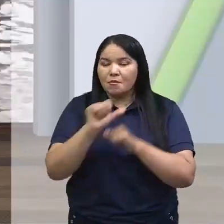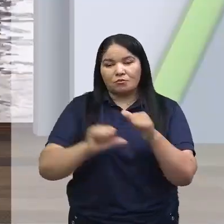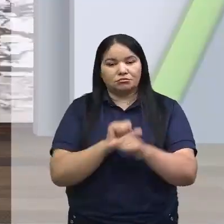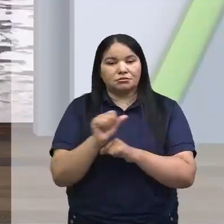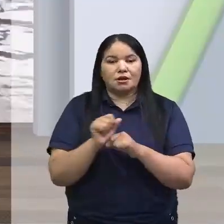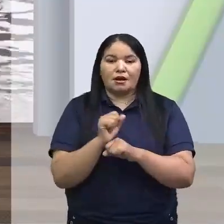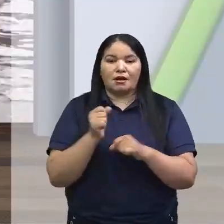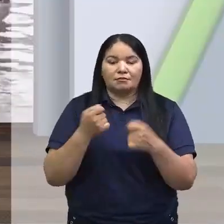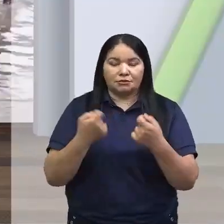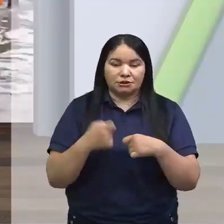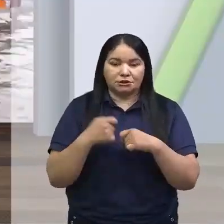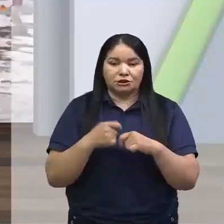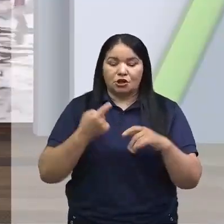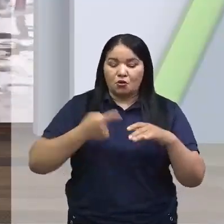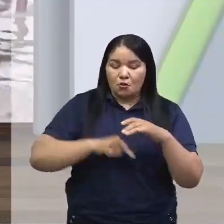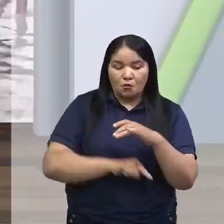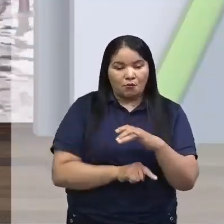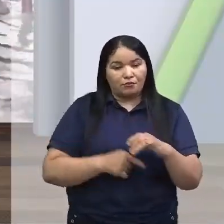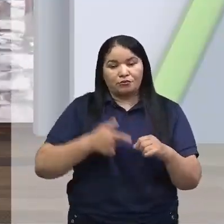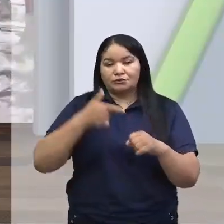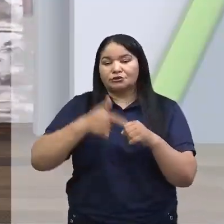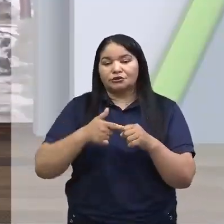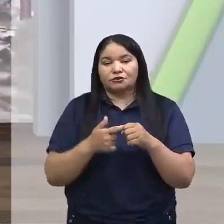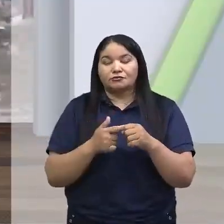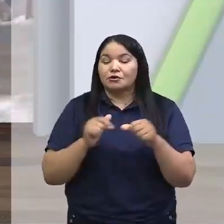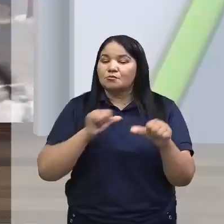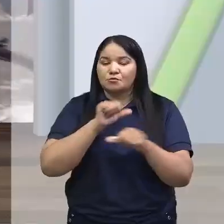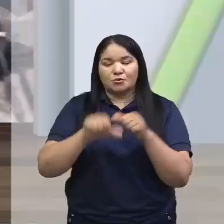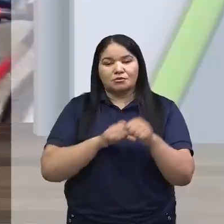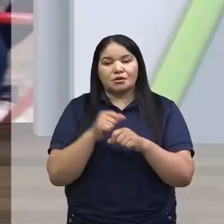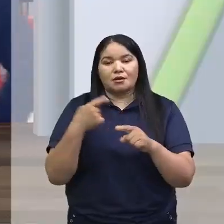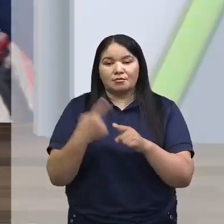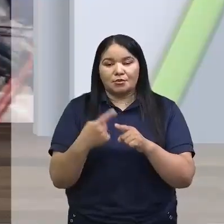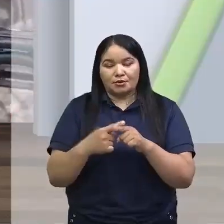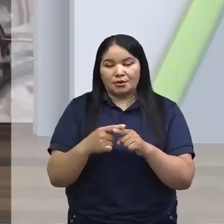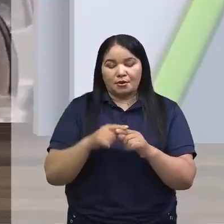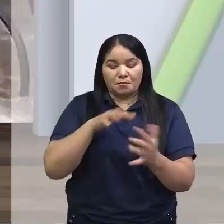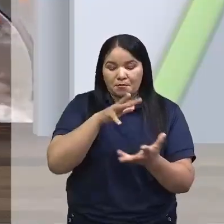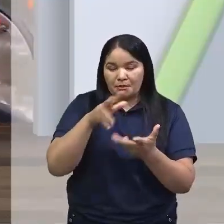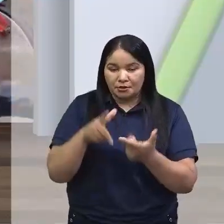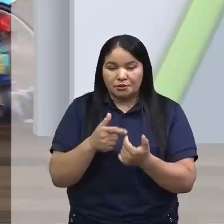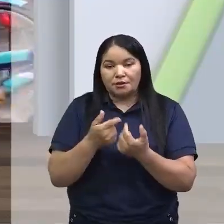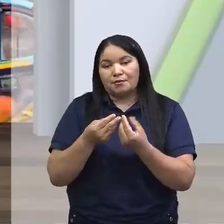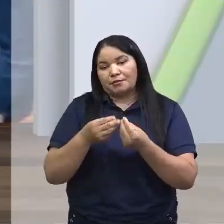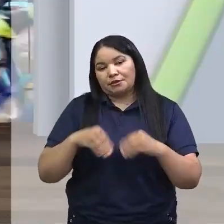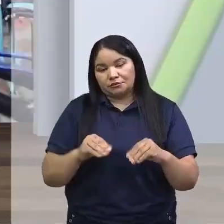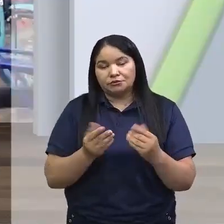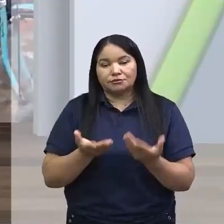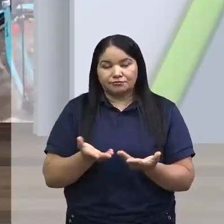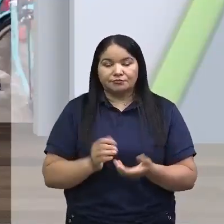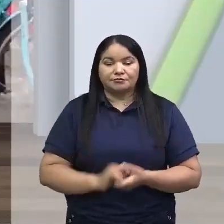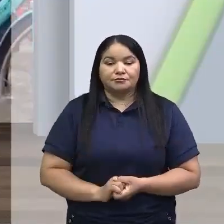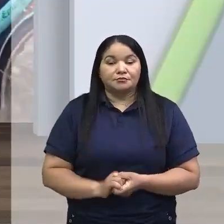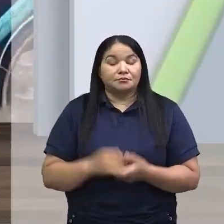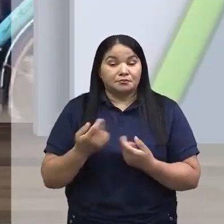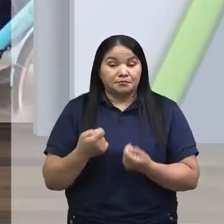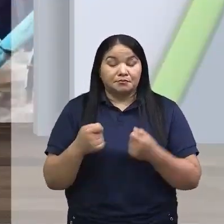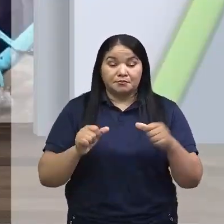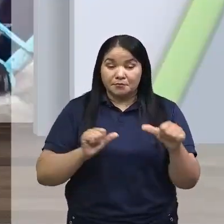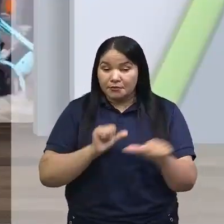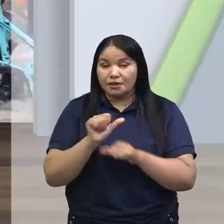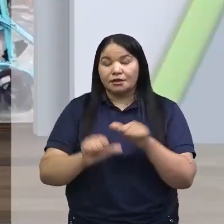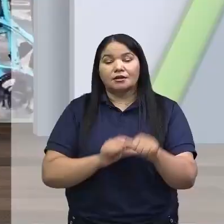combustíveis fósseis, porque eles estão prejudicando o planeta. Então, para que a gente possa fugir